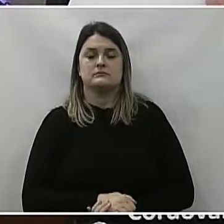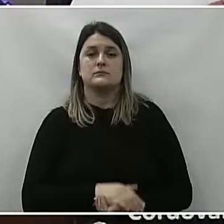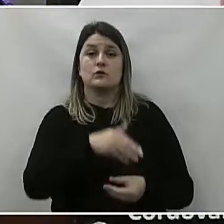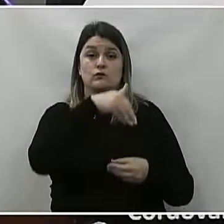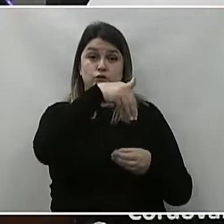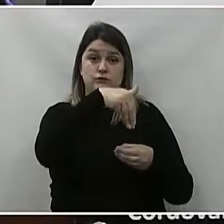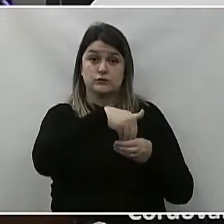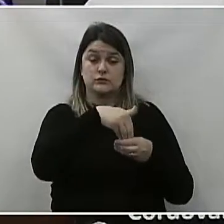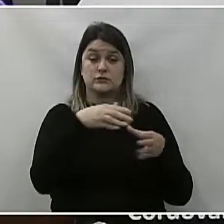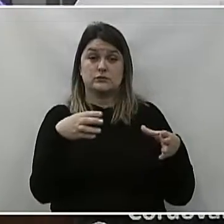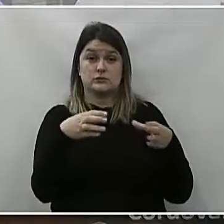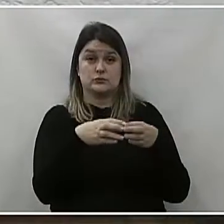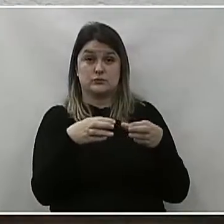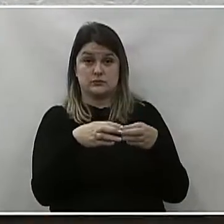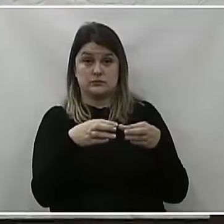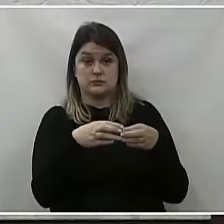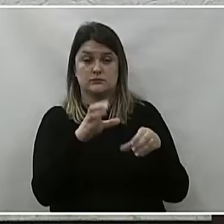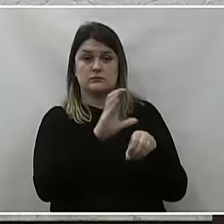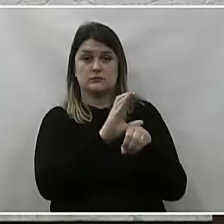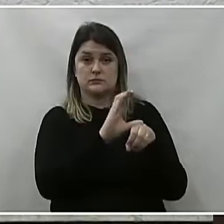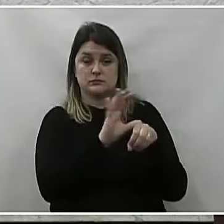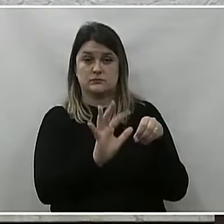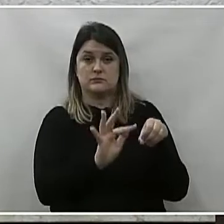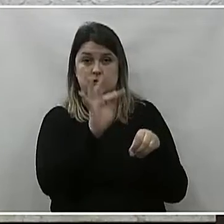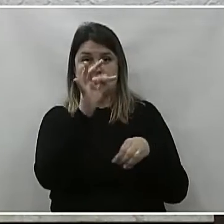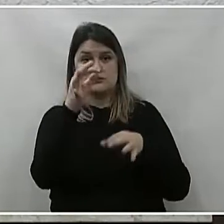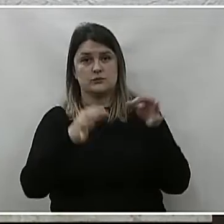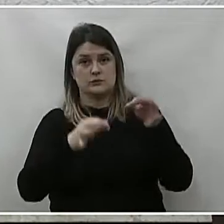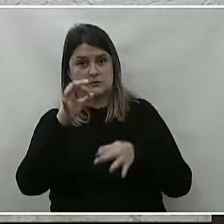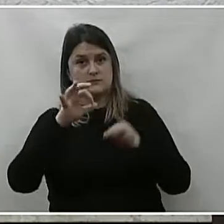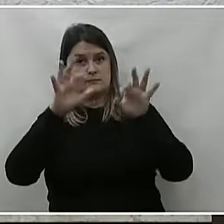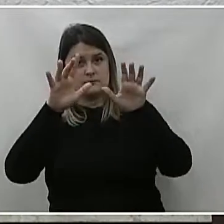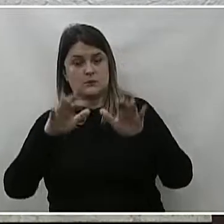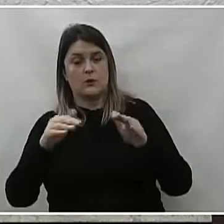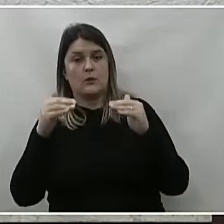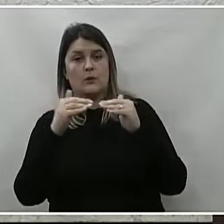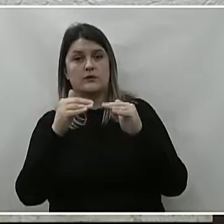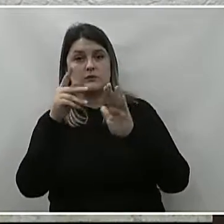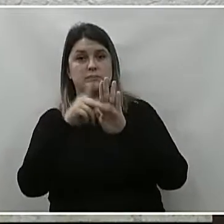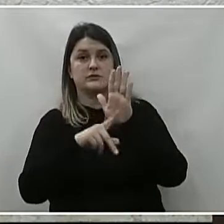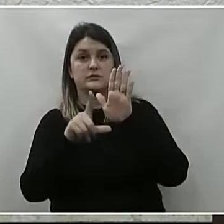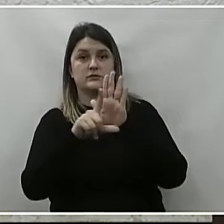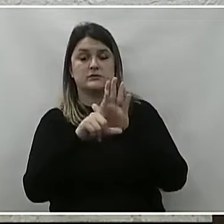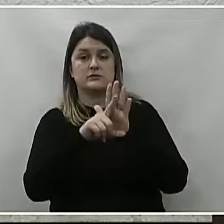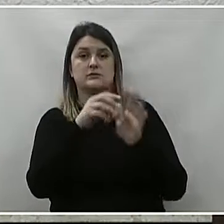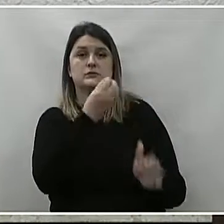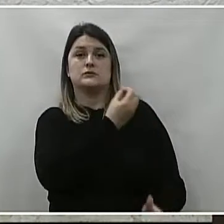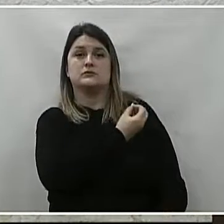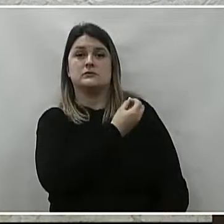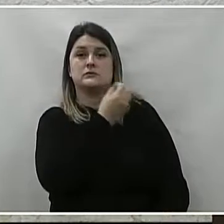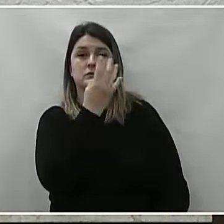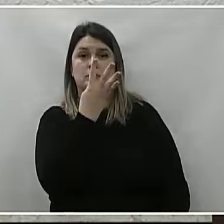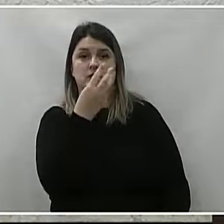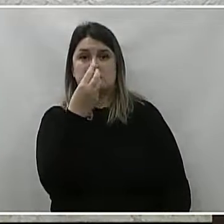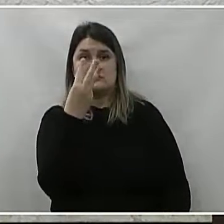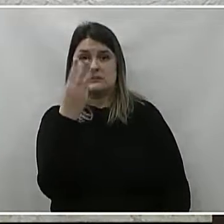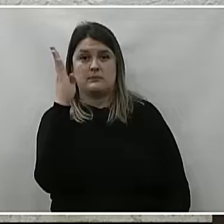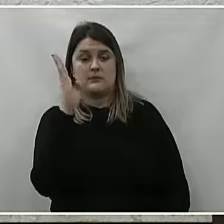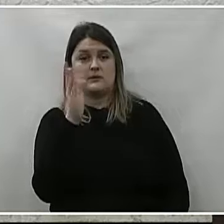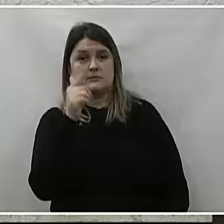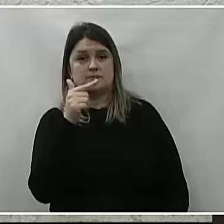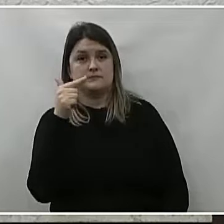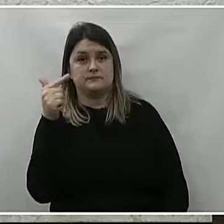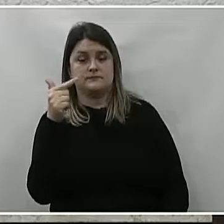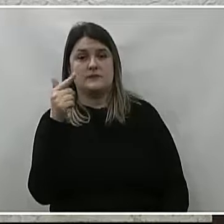Votação do parecer fundamentado da Comissão de Constituição, Justiça e Redação Final. Favorável ao projeto de lei ordinária, de número 43 de